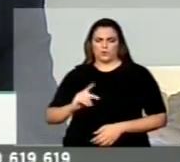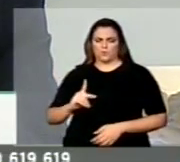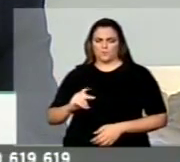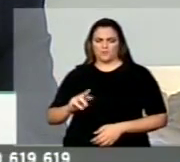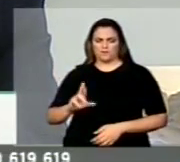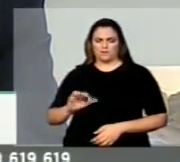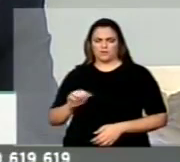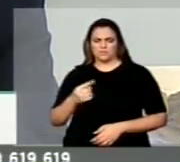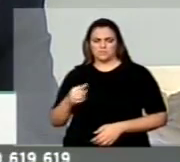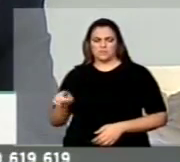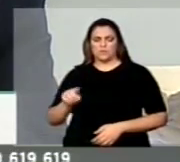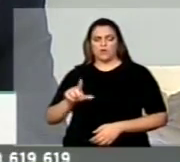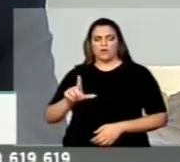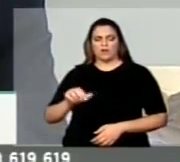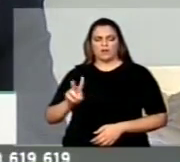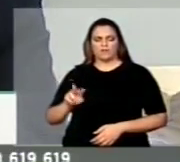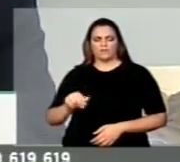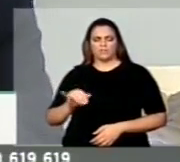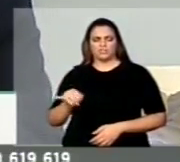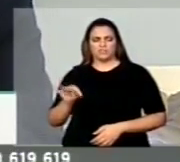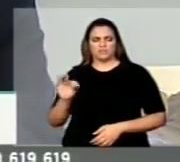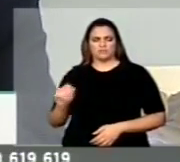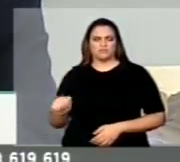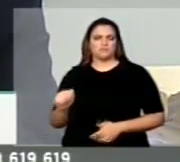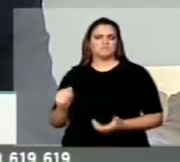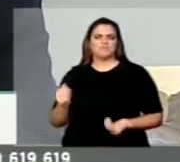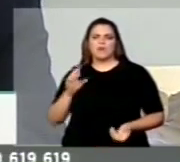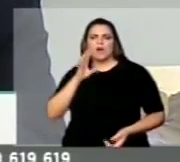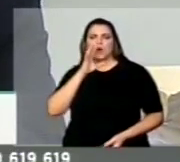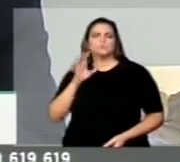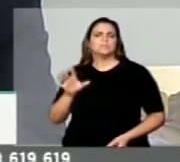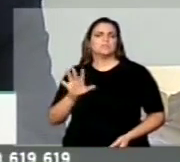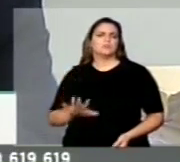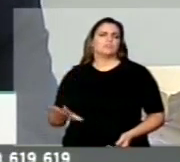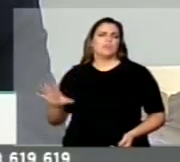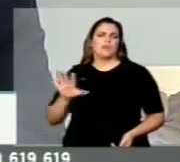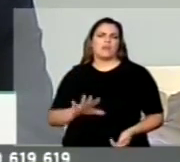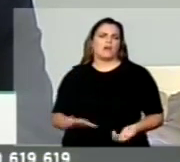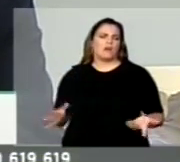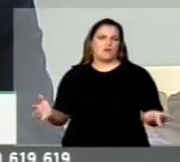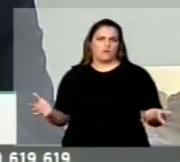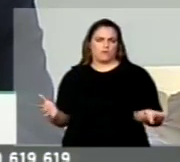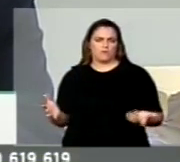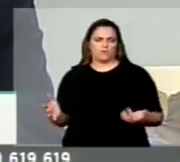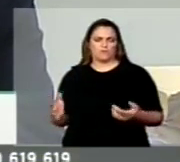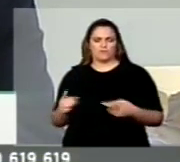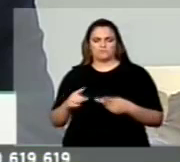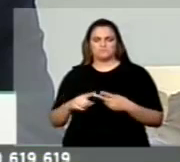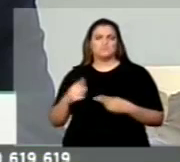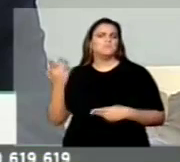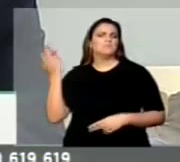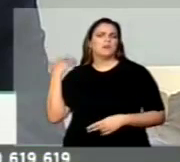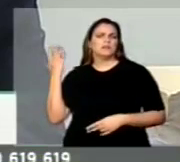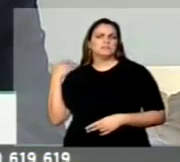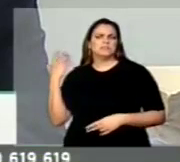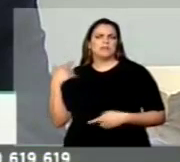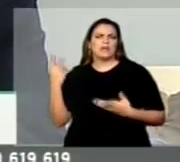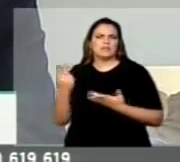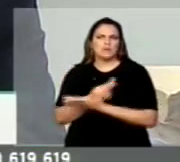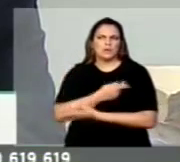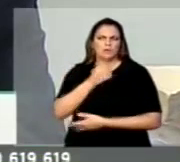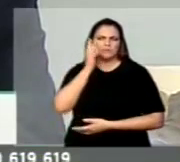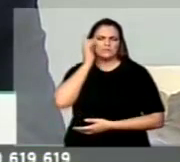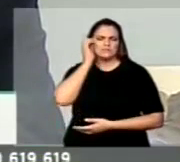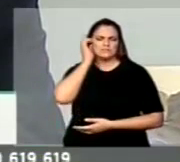denúncia, primeiro, uma acusação genérica, segundo, fatos de mandato anterior, e não